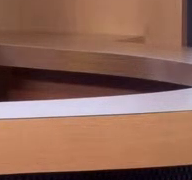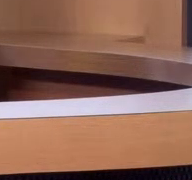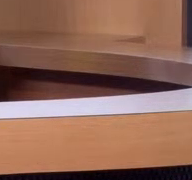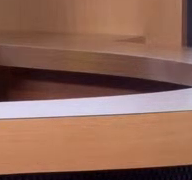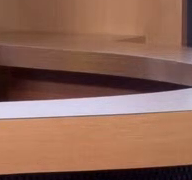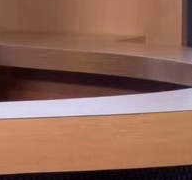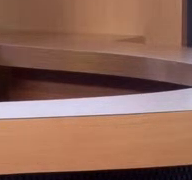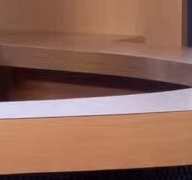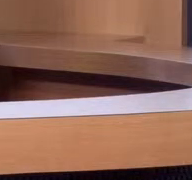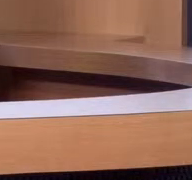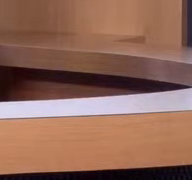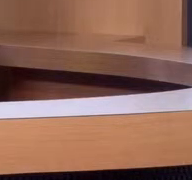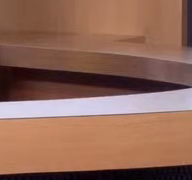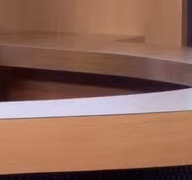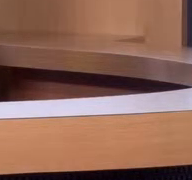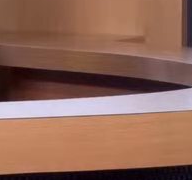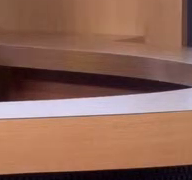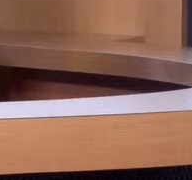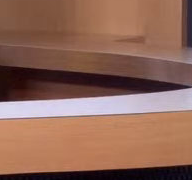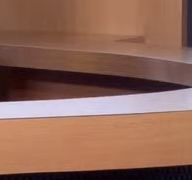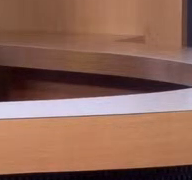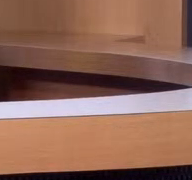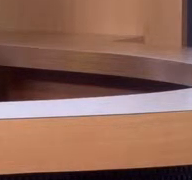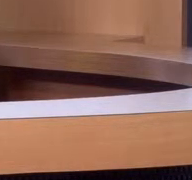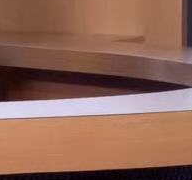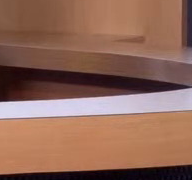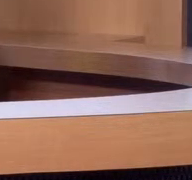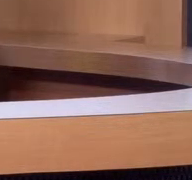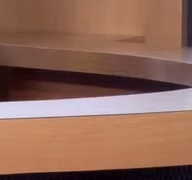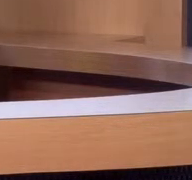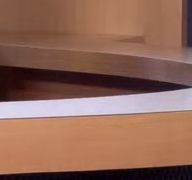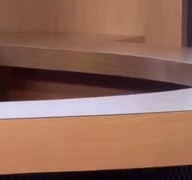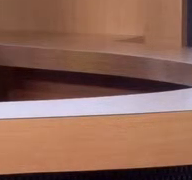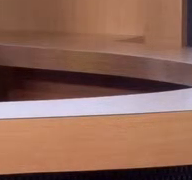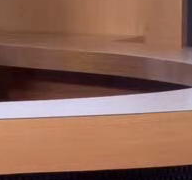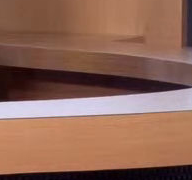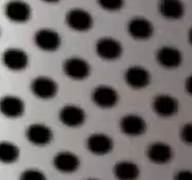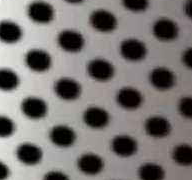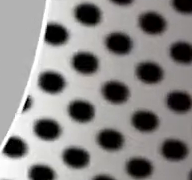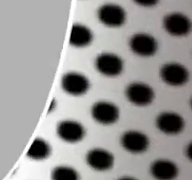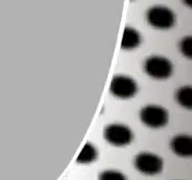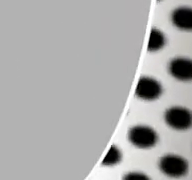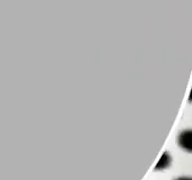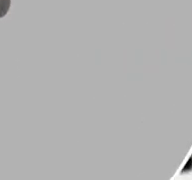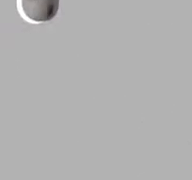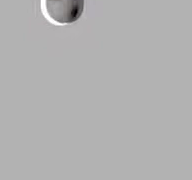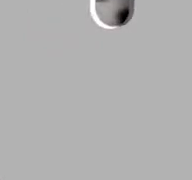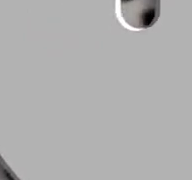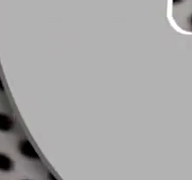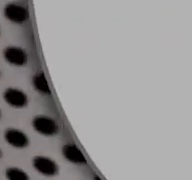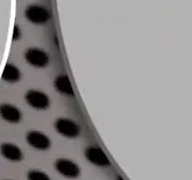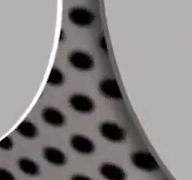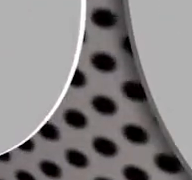divulgação de lista de espera por unidades de saúde. O Jornal da Câmara volta daqui a pouquinho.